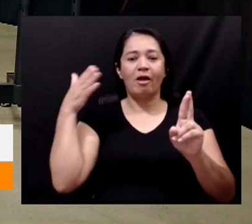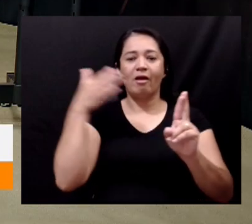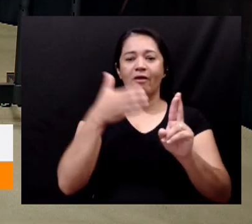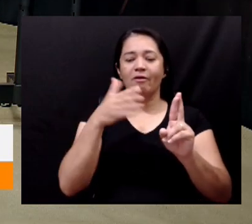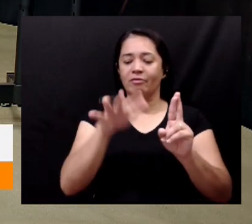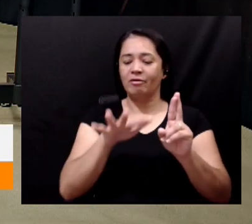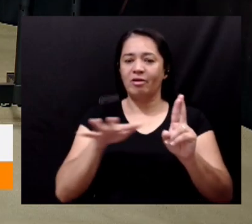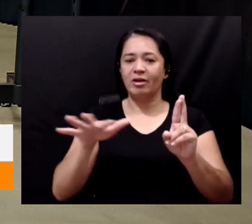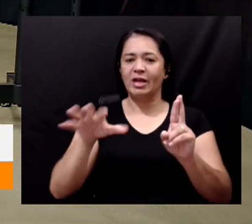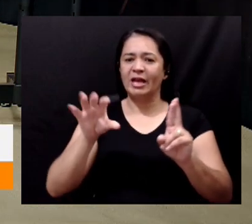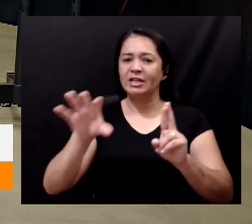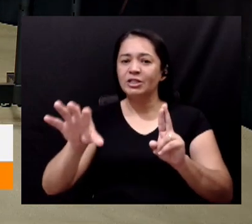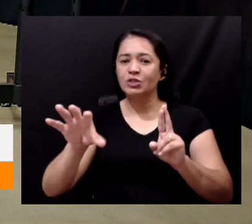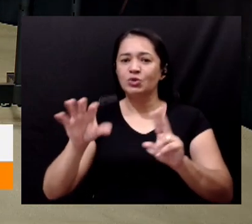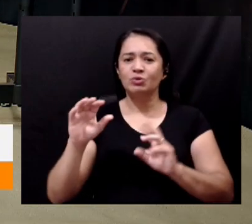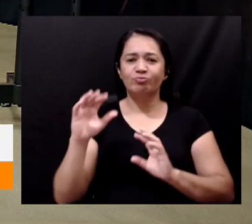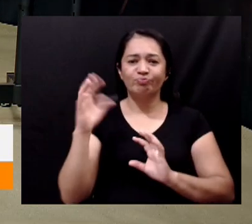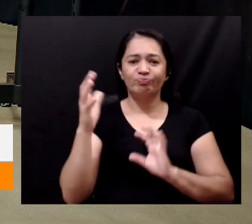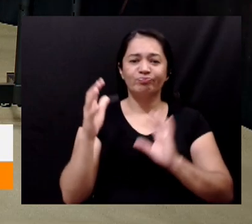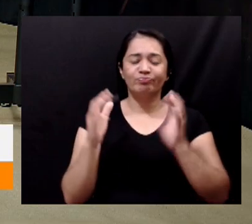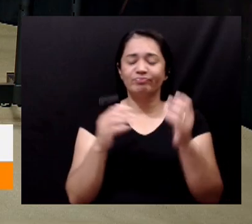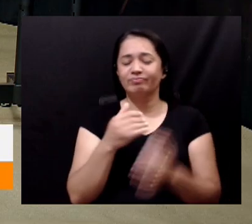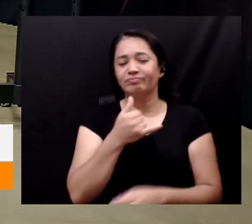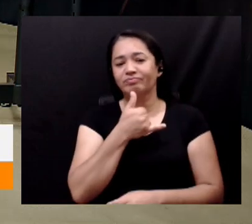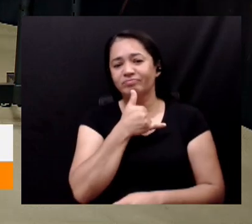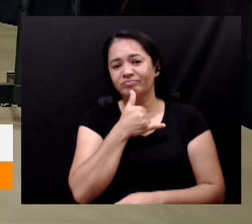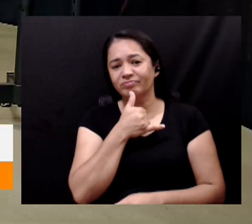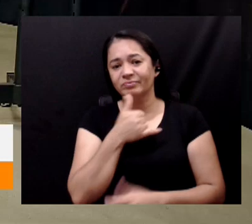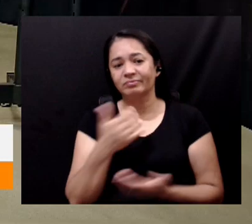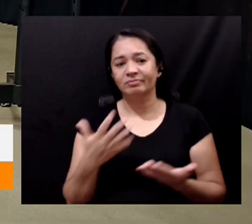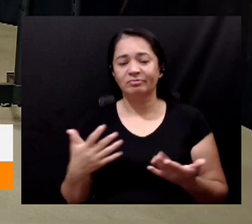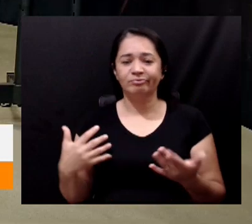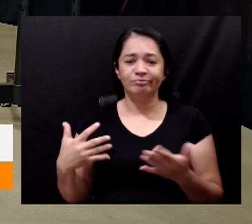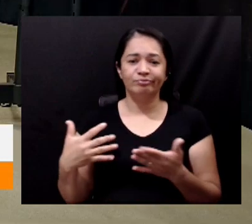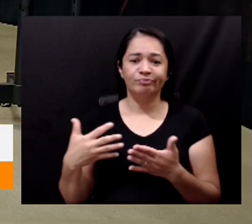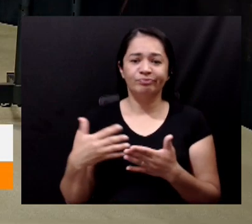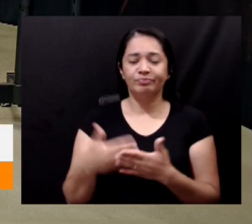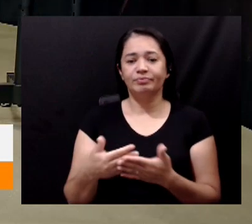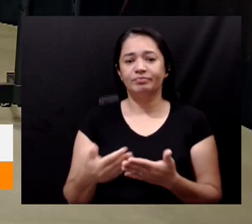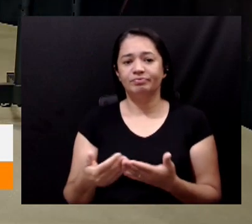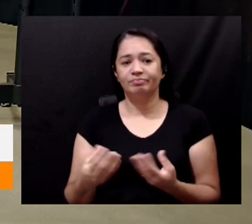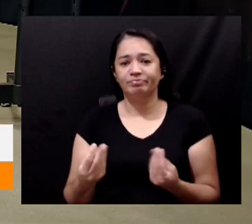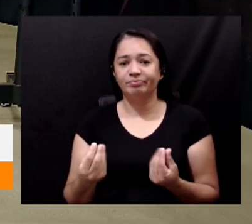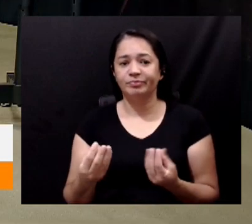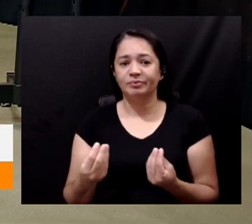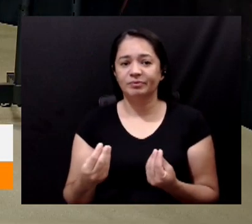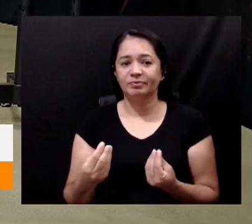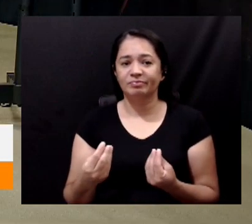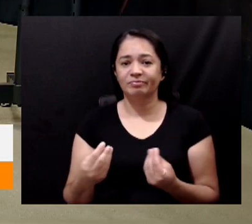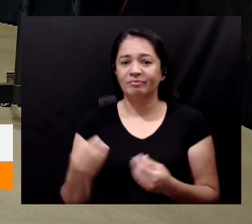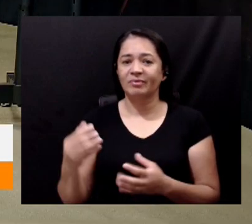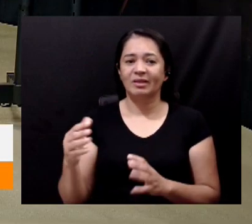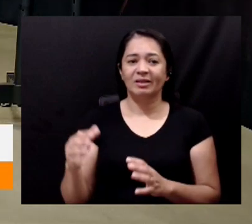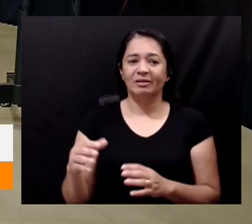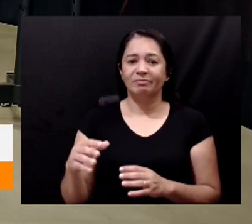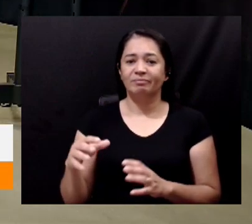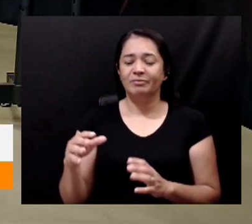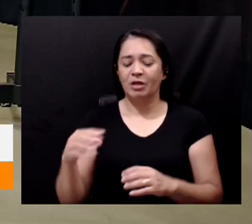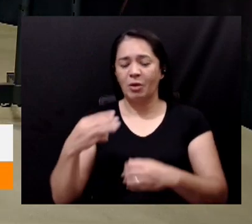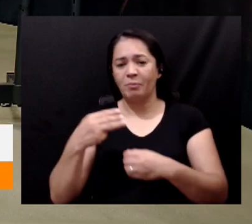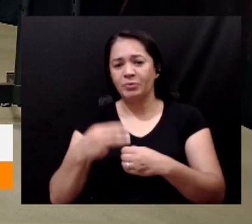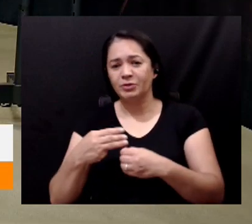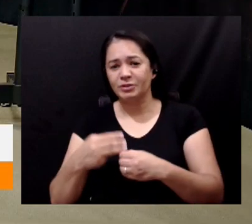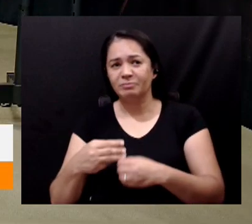que, infelizmente, estão acontecendo, né, a nível municipal,